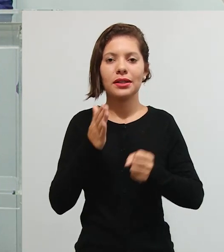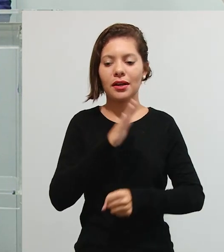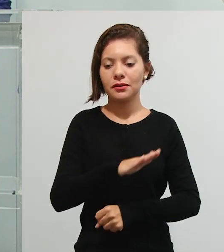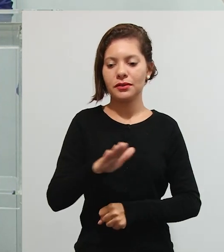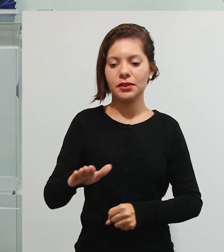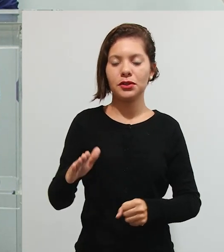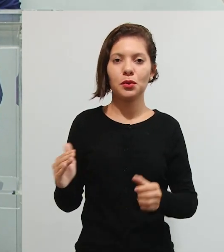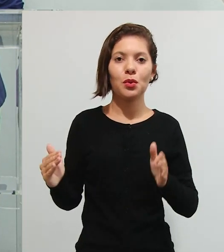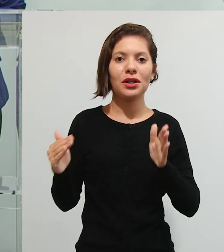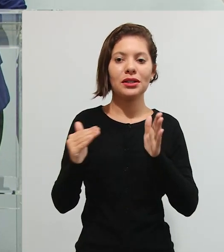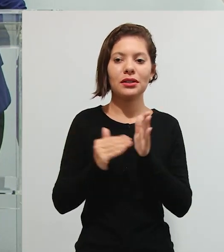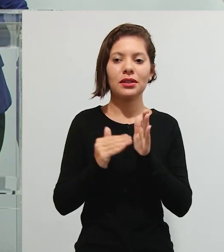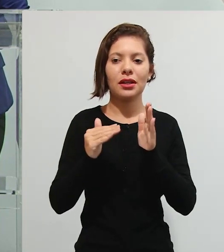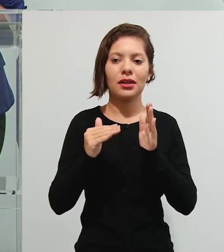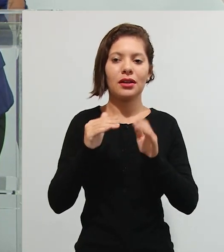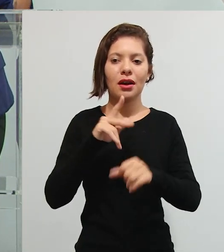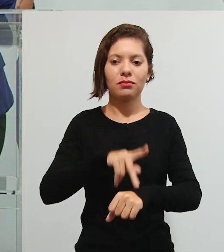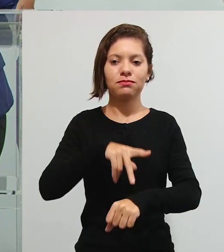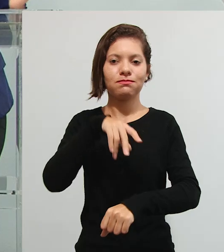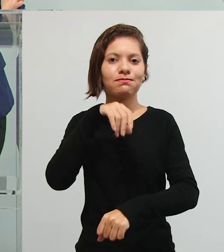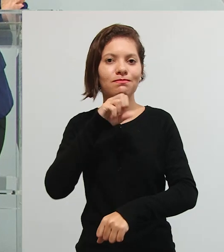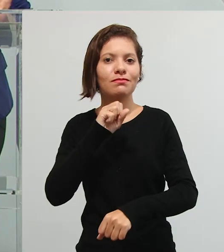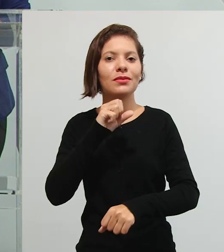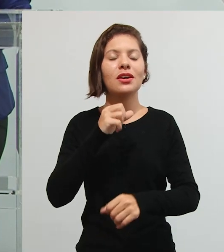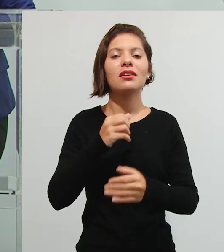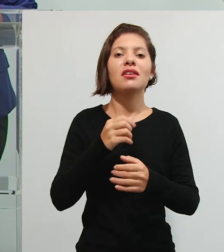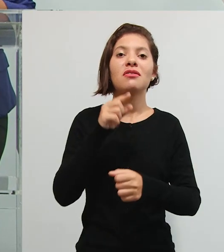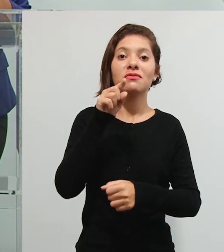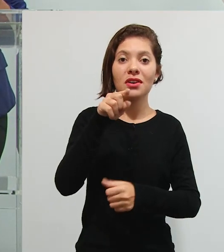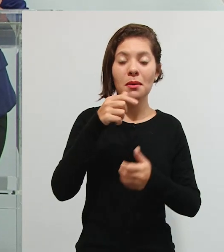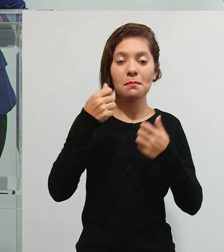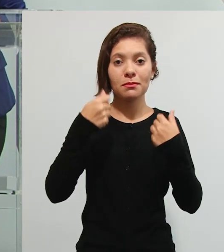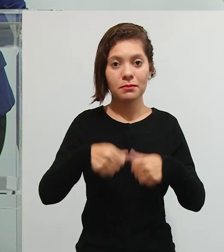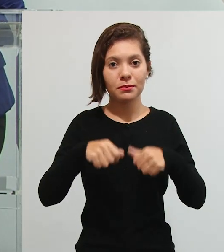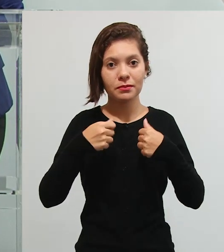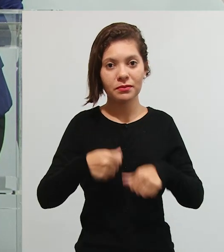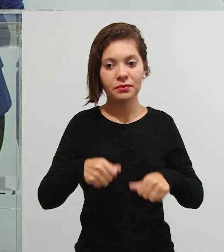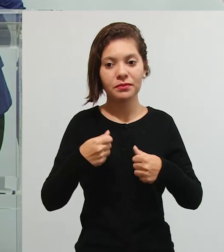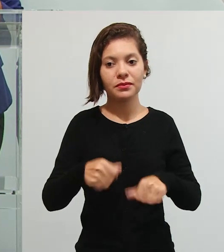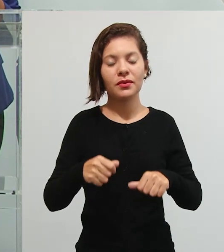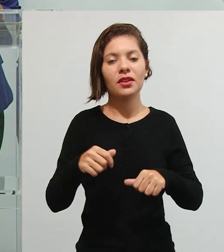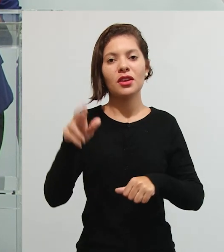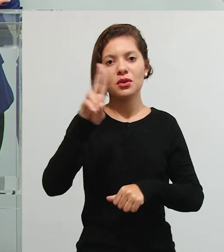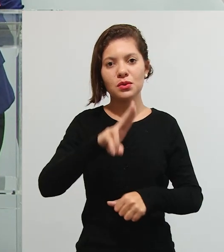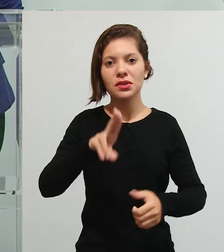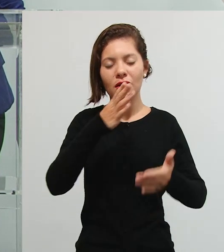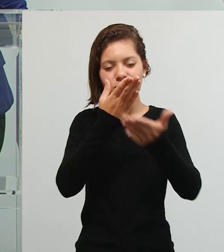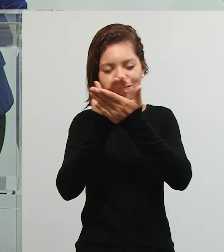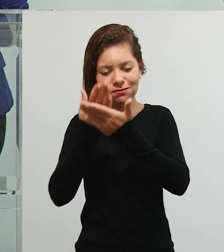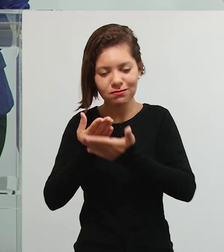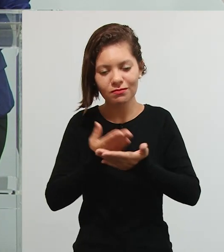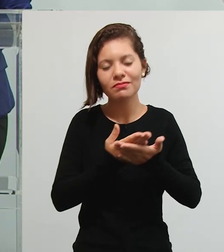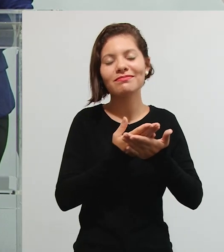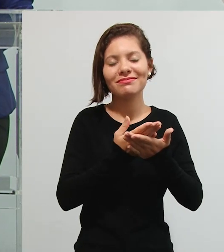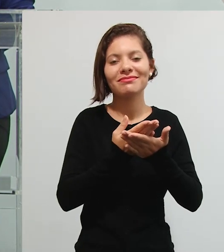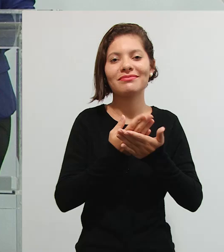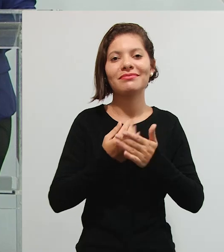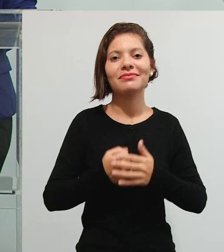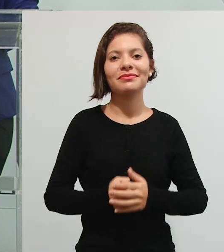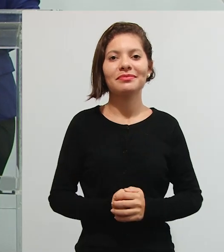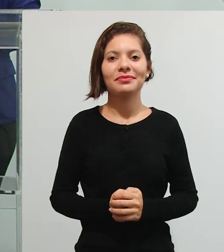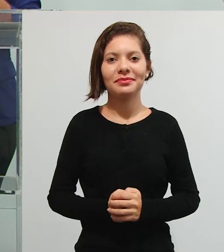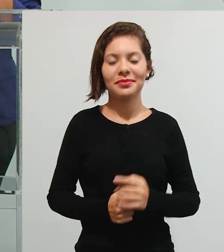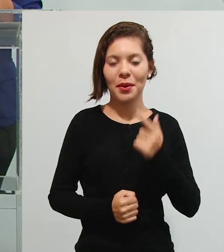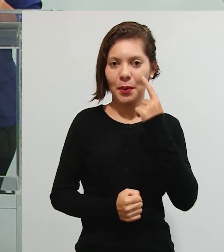básica infantil até a pós-graduação. Então, você precisa estar munido, vocês precisam se apropriar desse